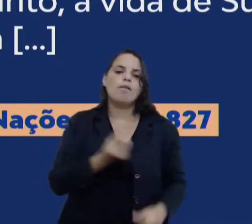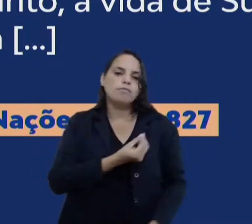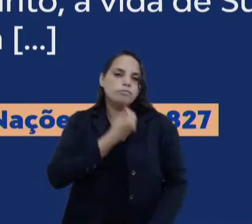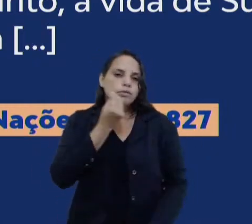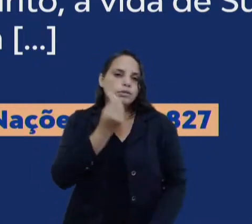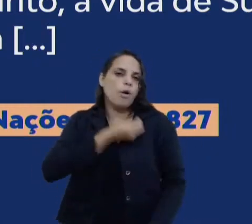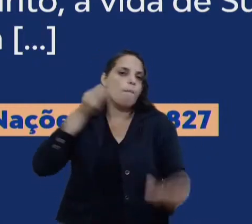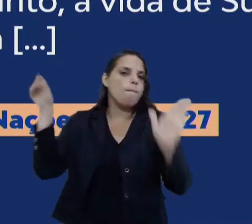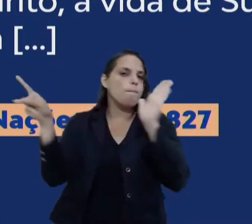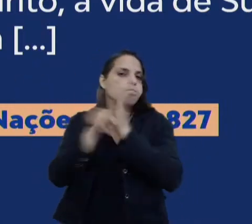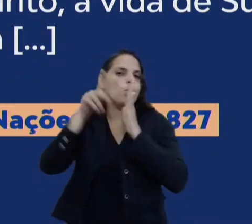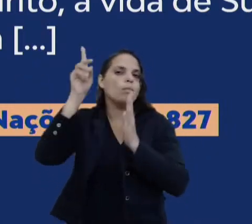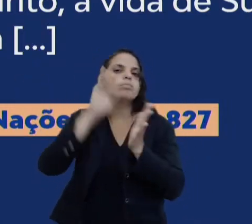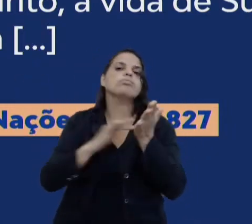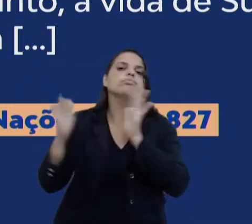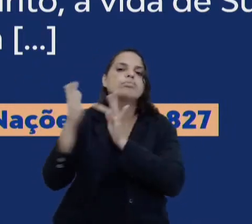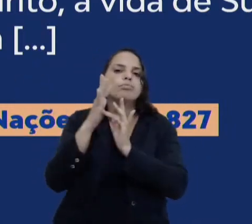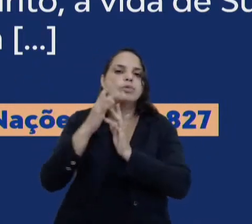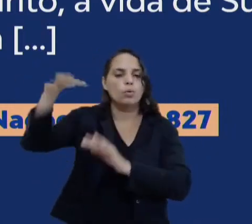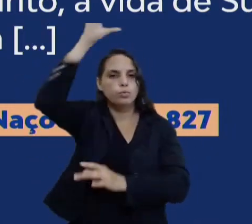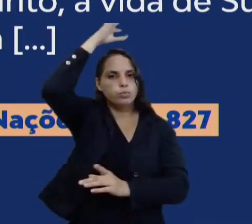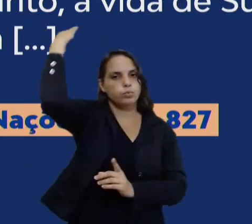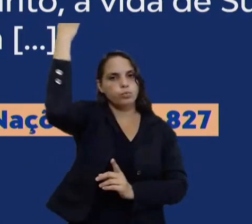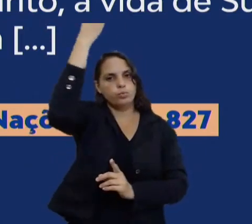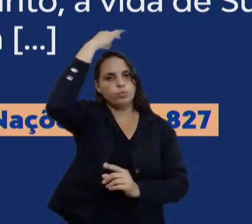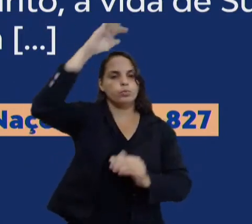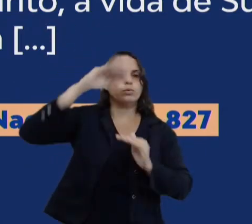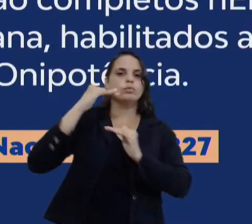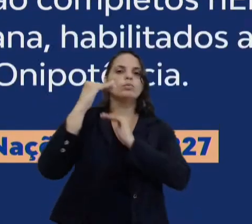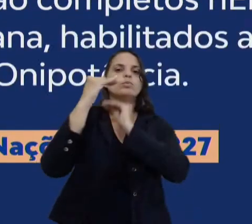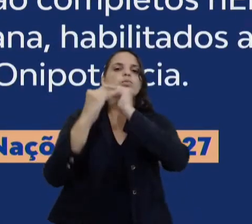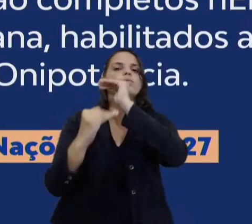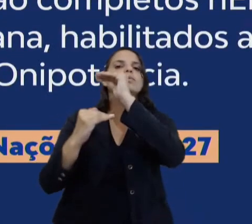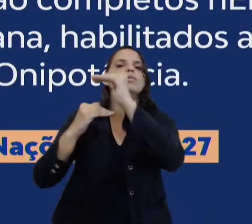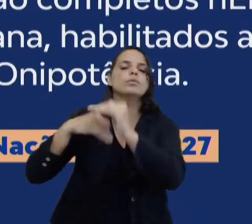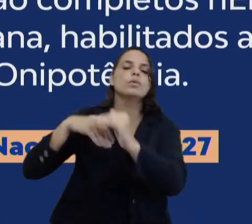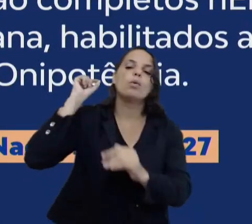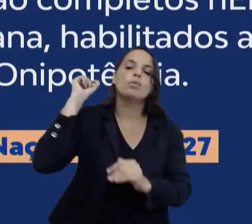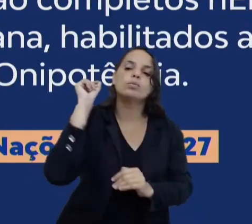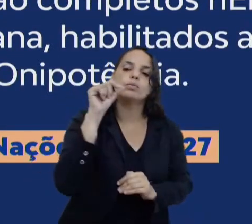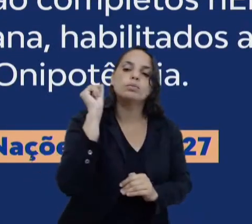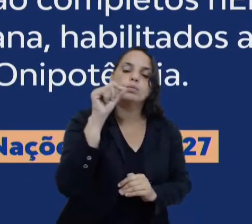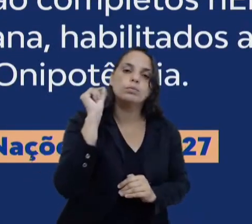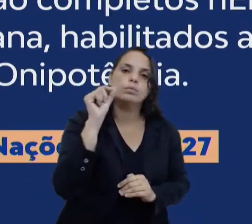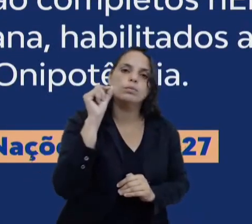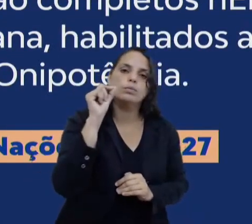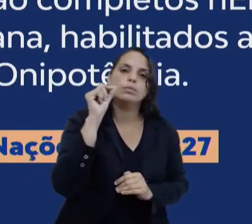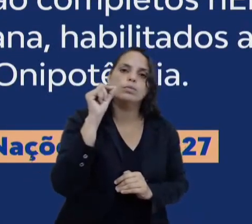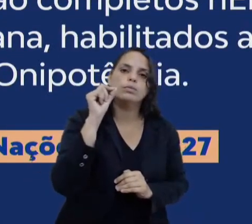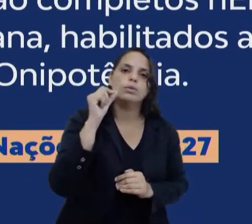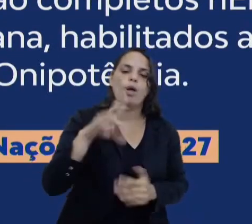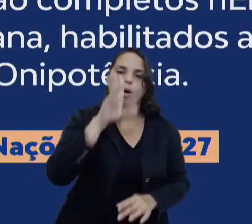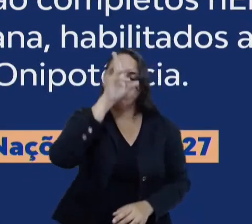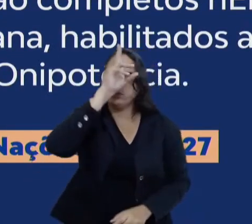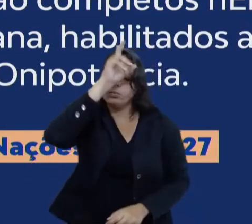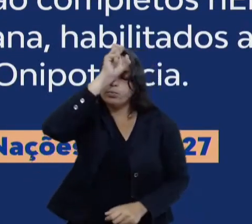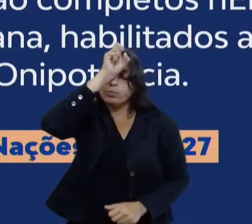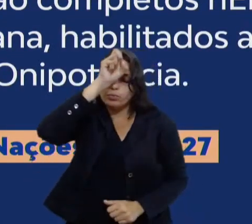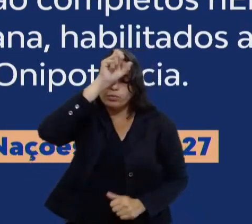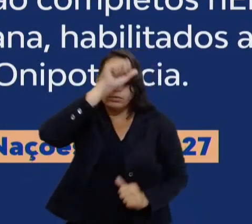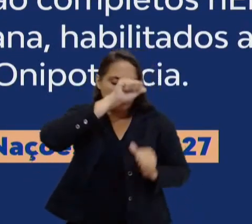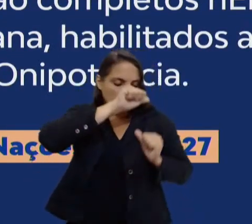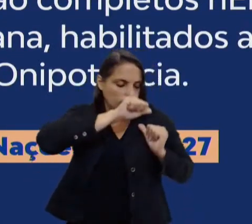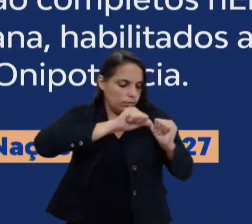vida. O Espírito Santo desenvolve suas mais elevadas energias para operar no coração e na